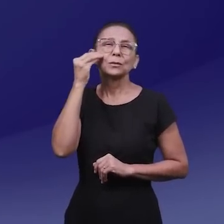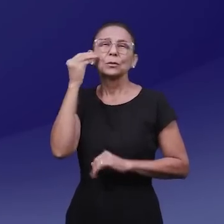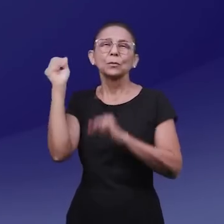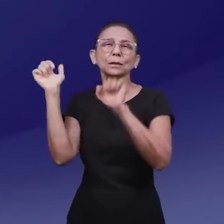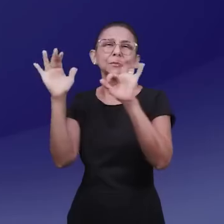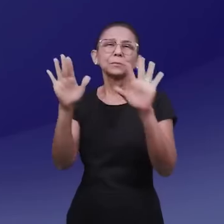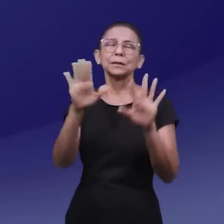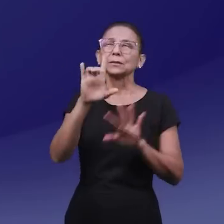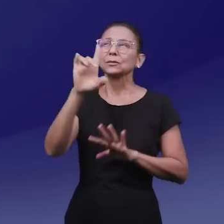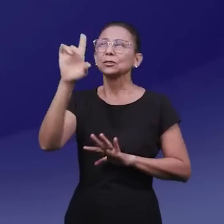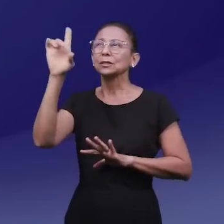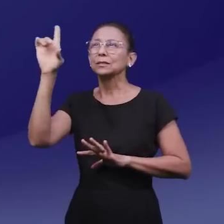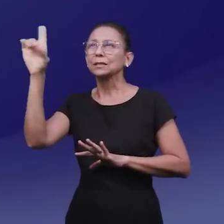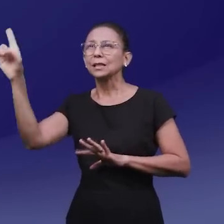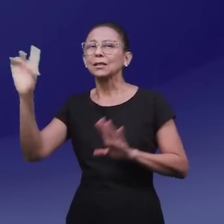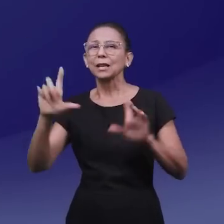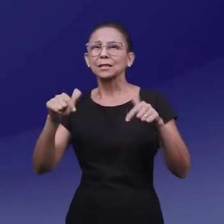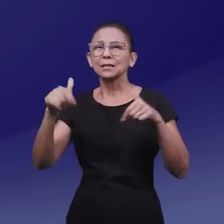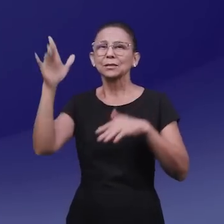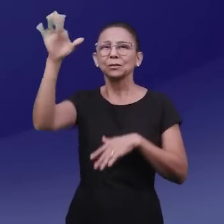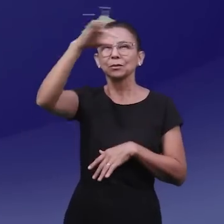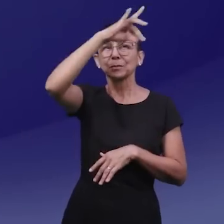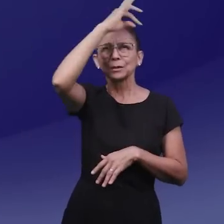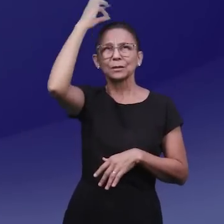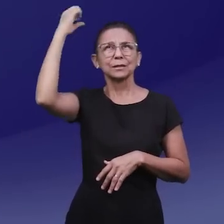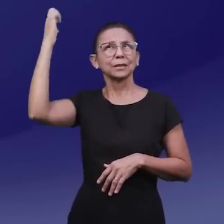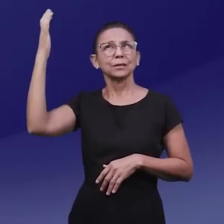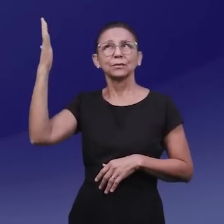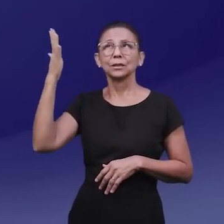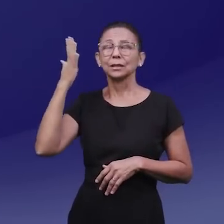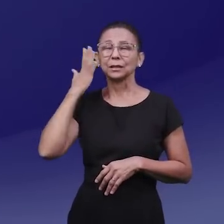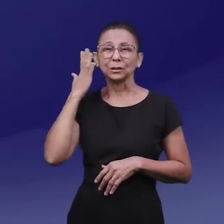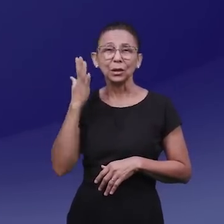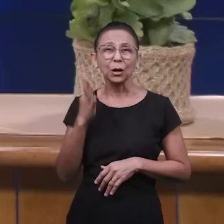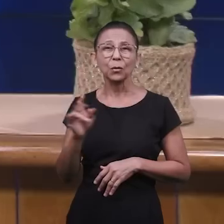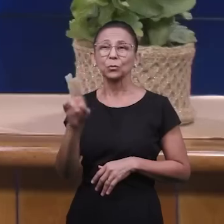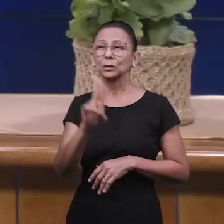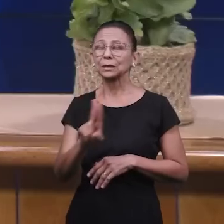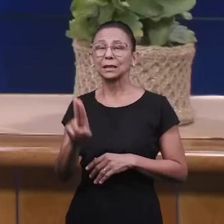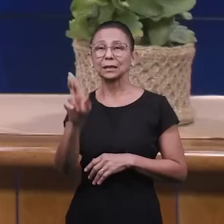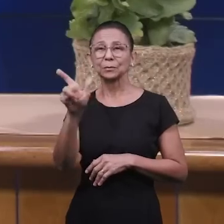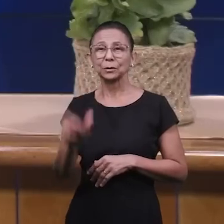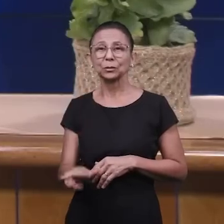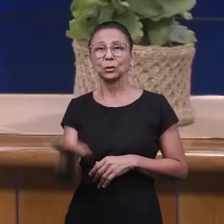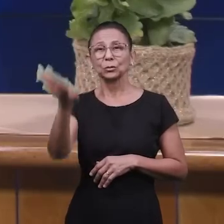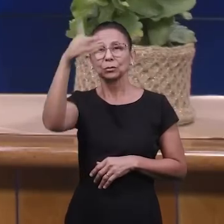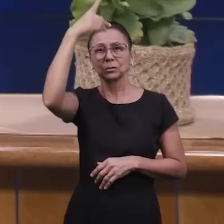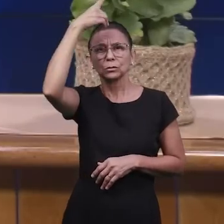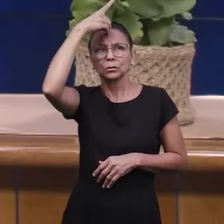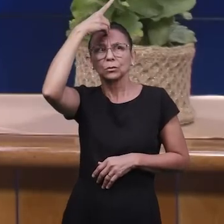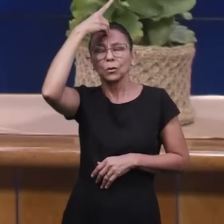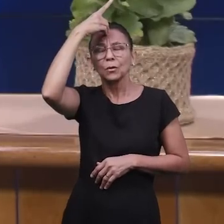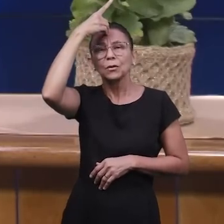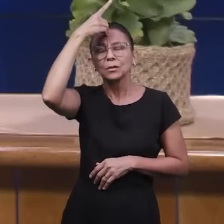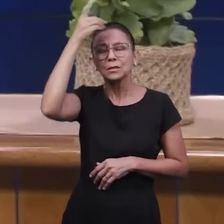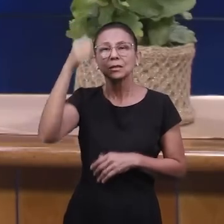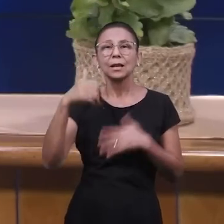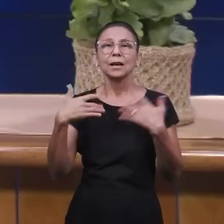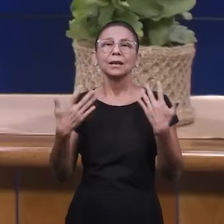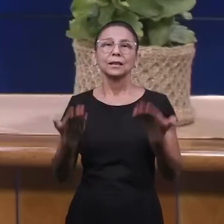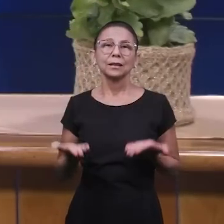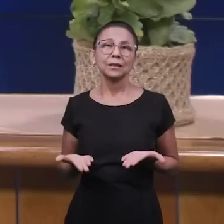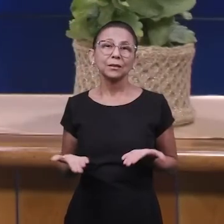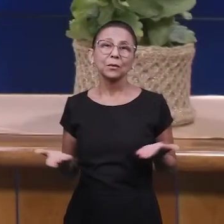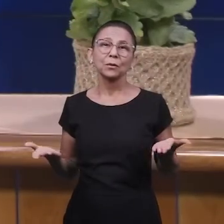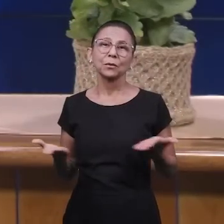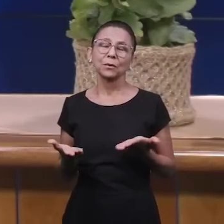manifestação da queda está aí, no anátema, né? Os que querem agradar a homens, né? Mas ainda